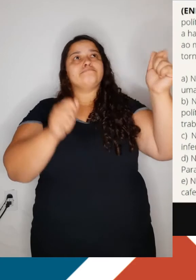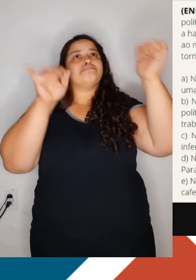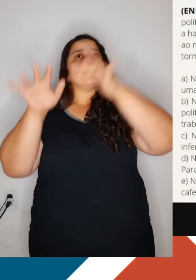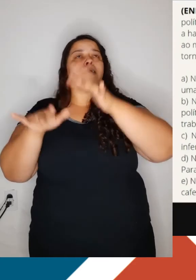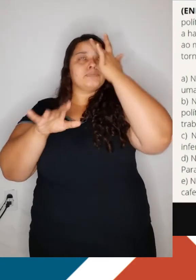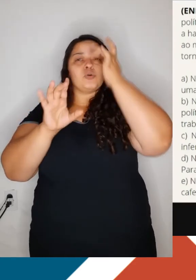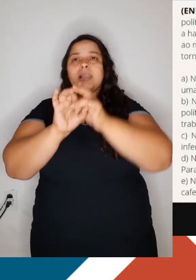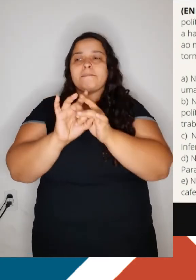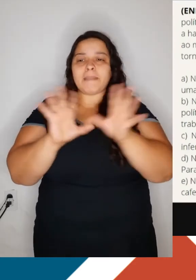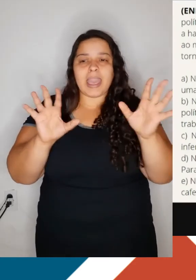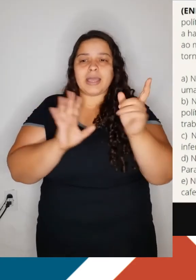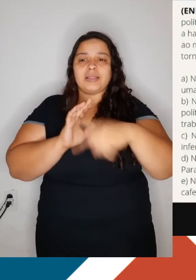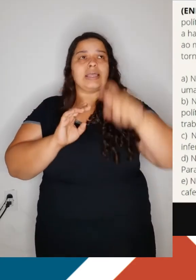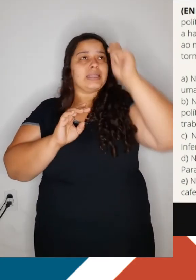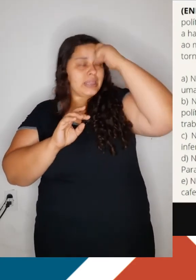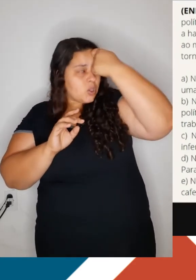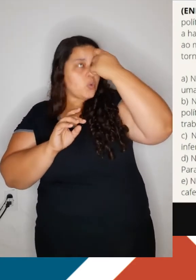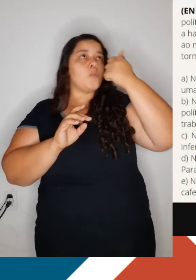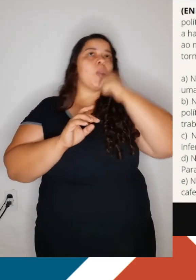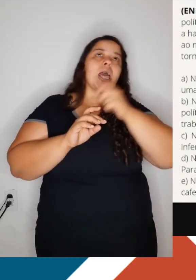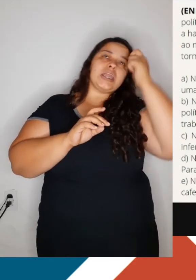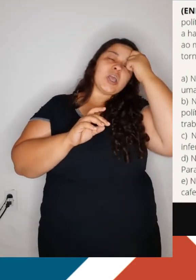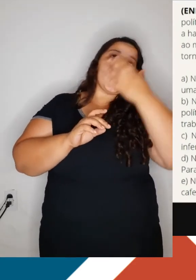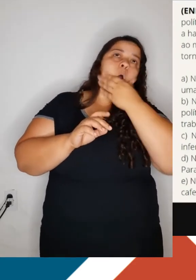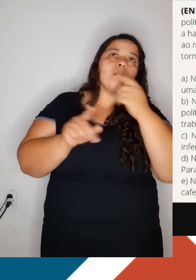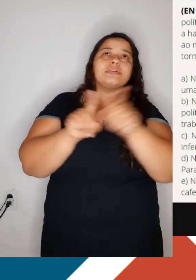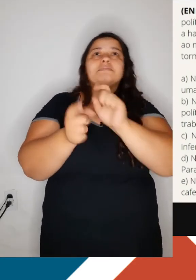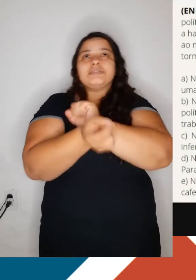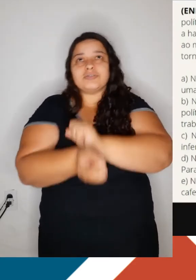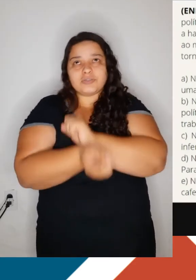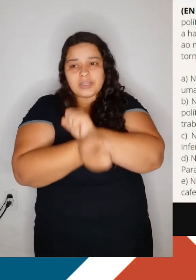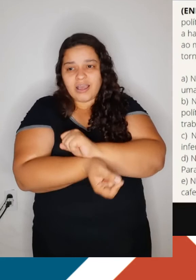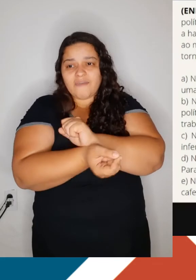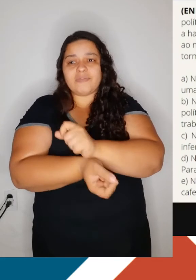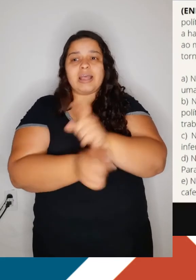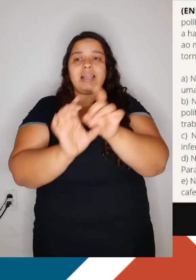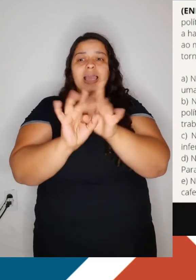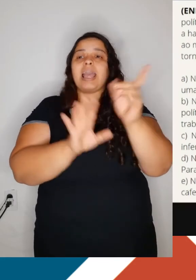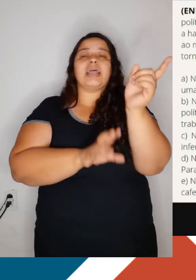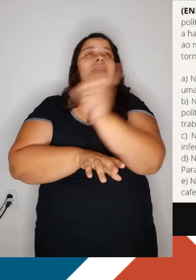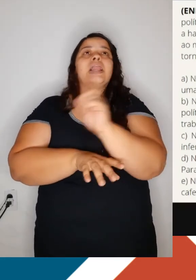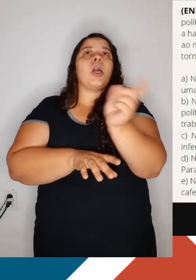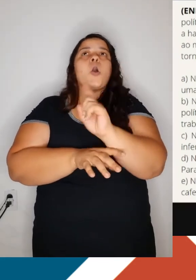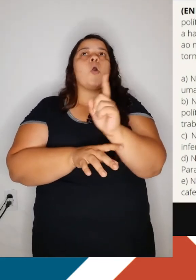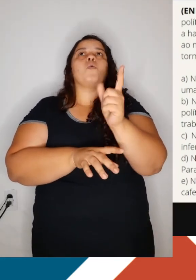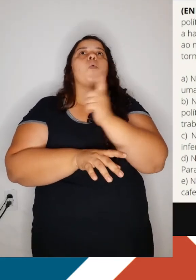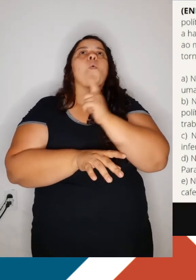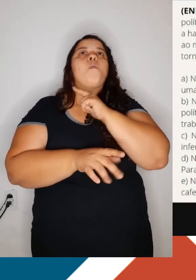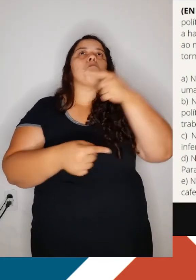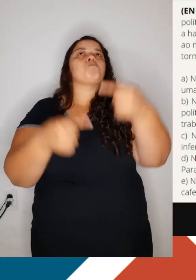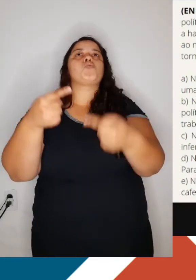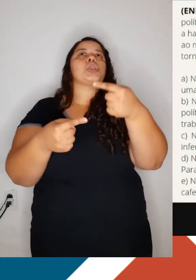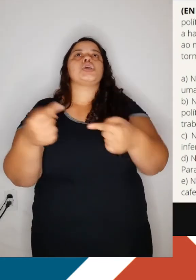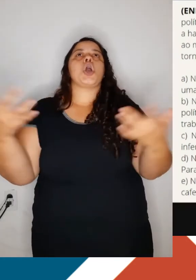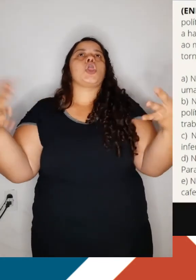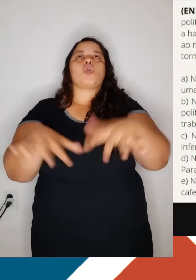interno constituído pelos libertos. Essas negras e negros que haviam sido escravizados e estavam agora numa condição de libertos, eles não houve